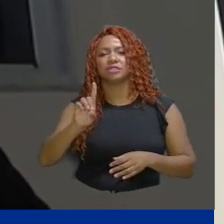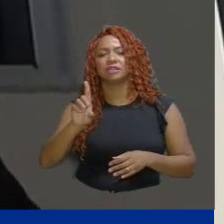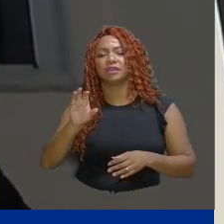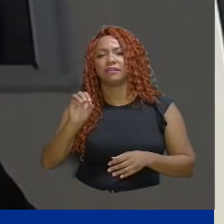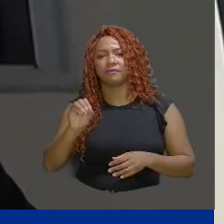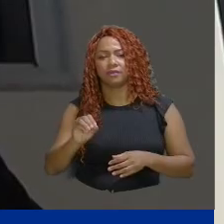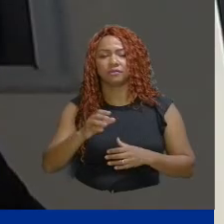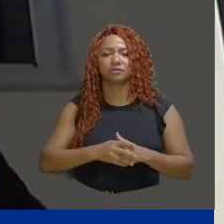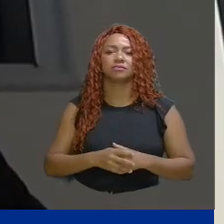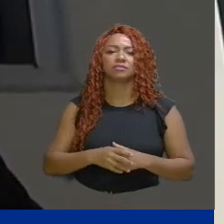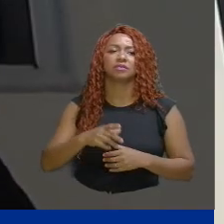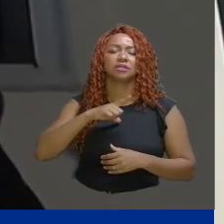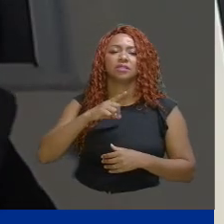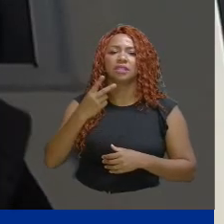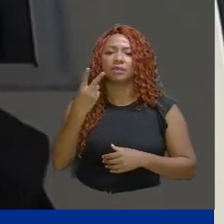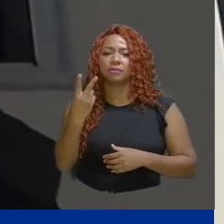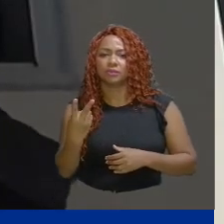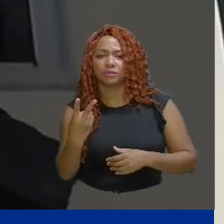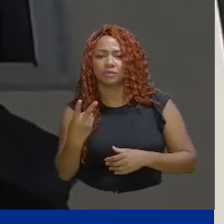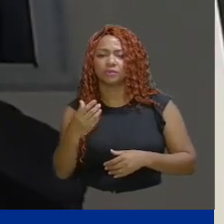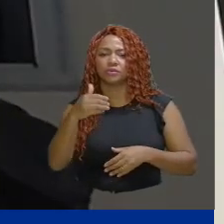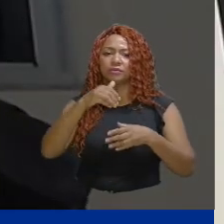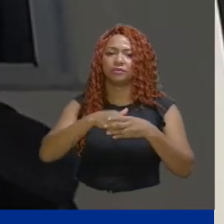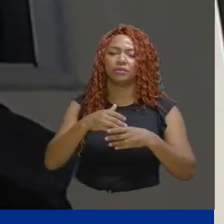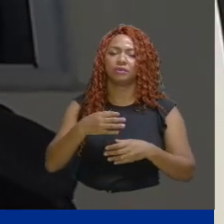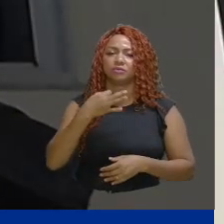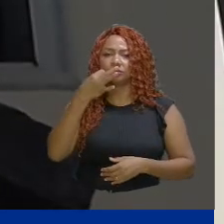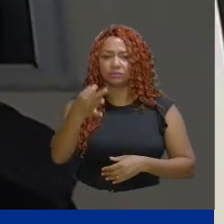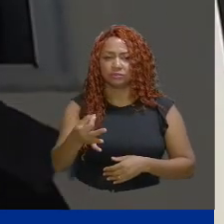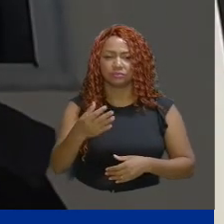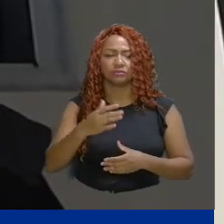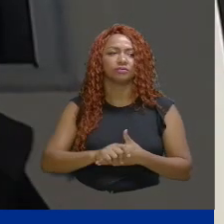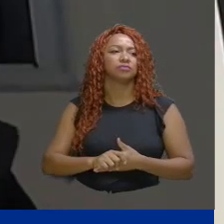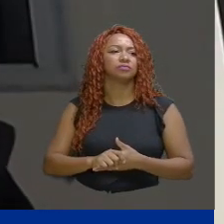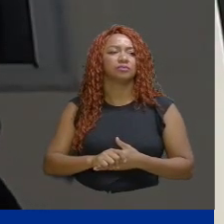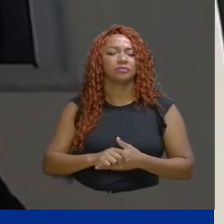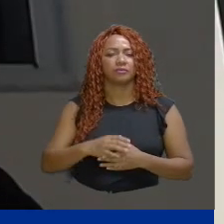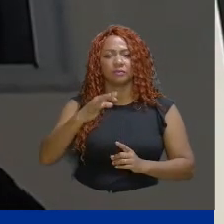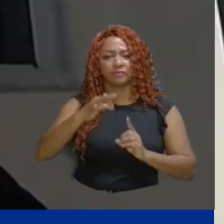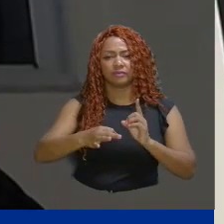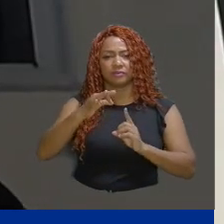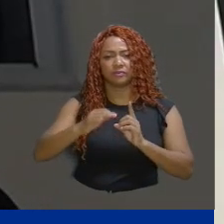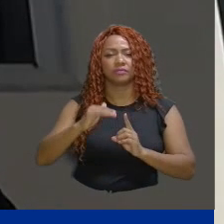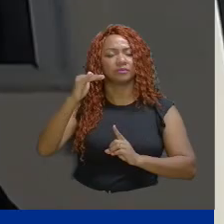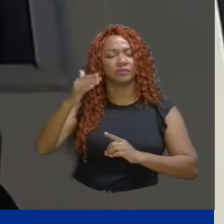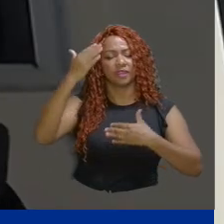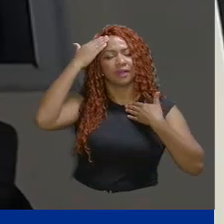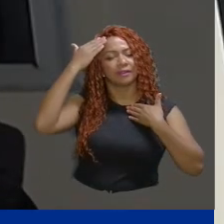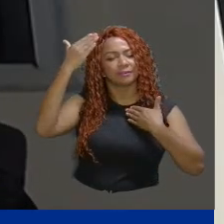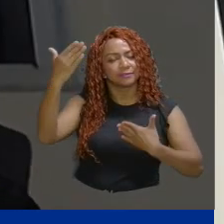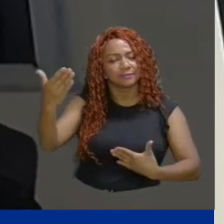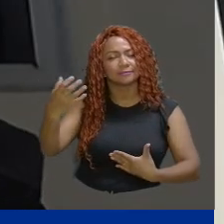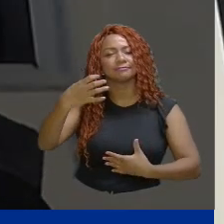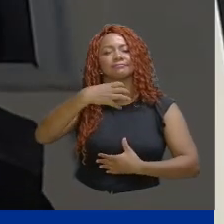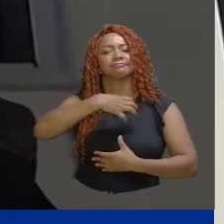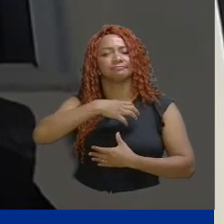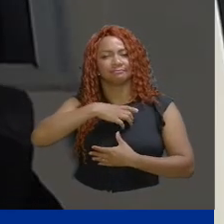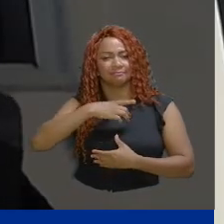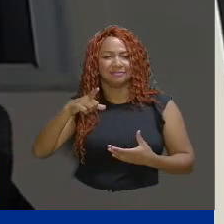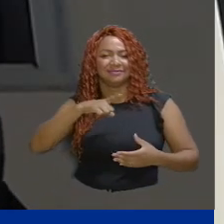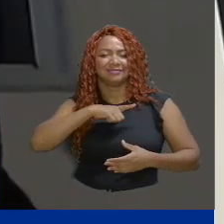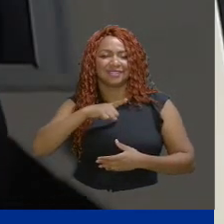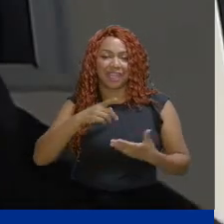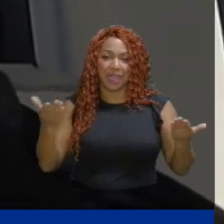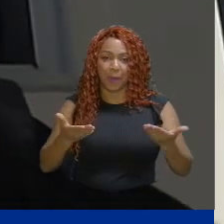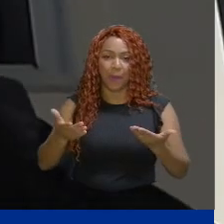nos termos dos votos proferidos. Então, desembargador Torque, agradeço profundamente, sei que Vossa Excelência tem uma